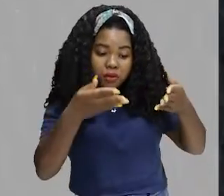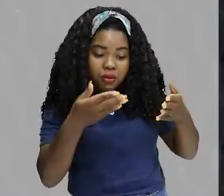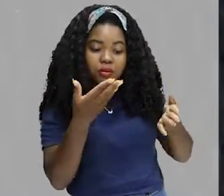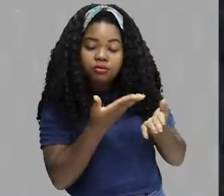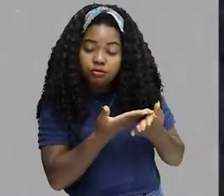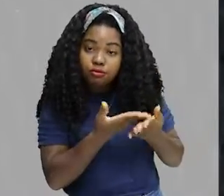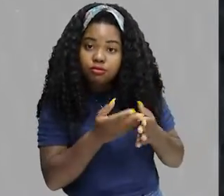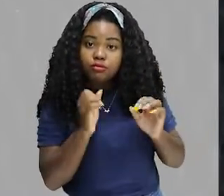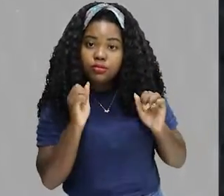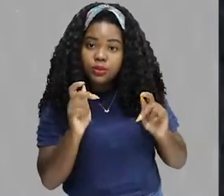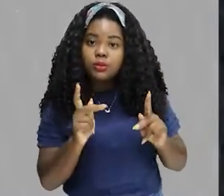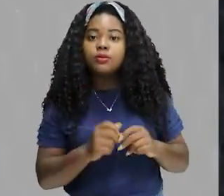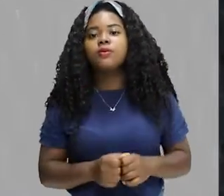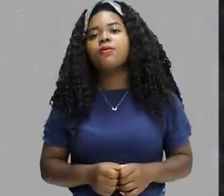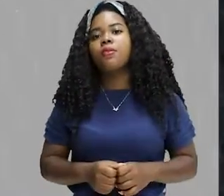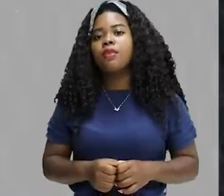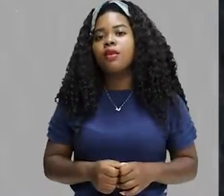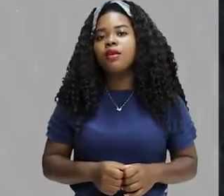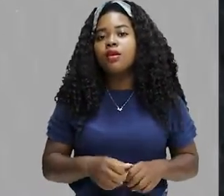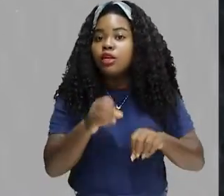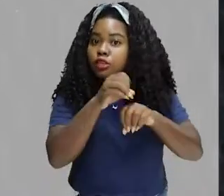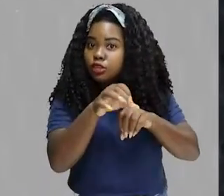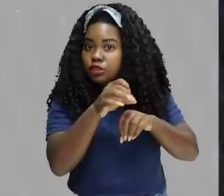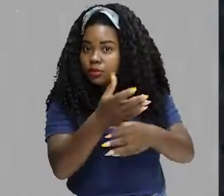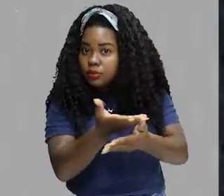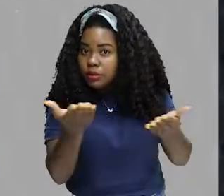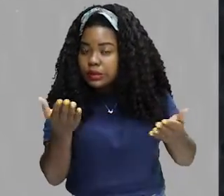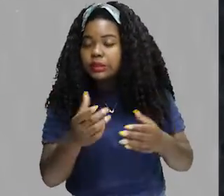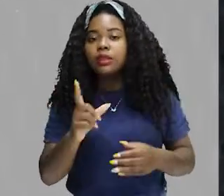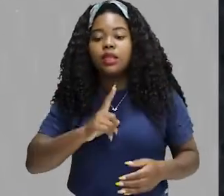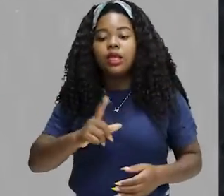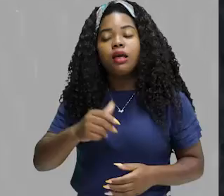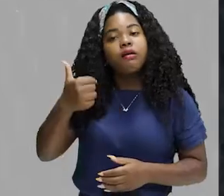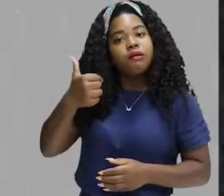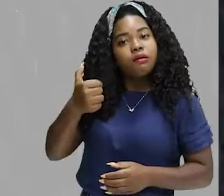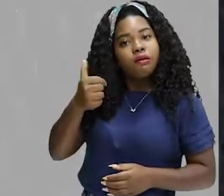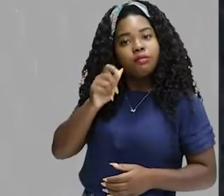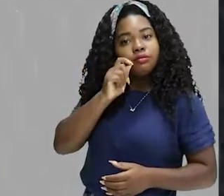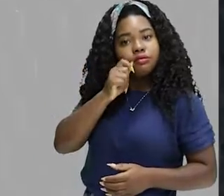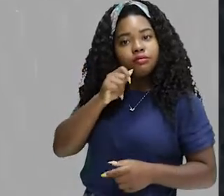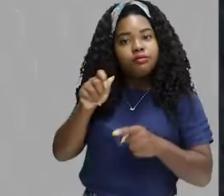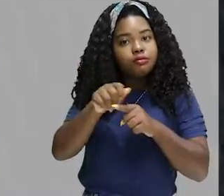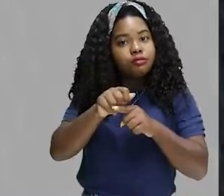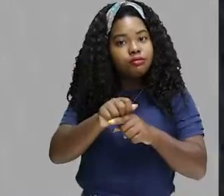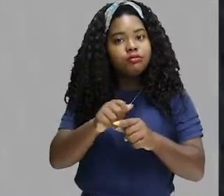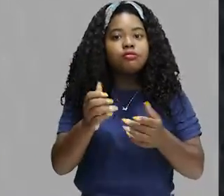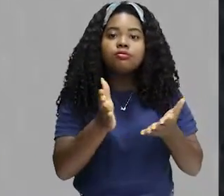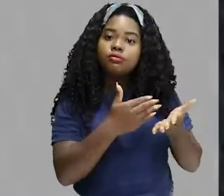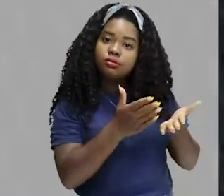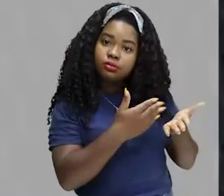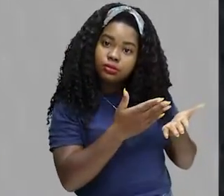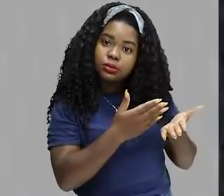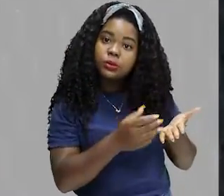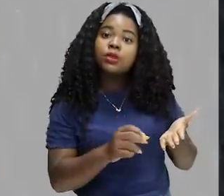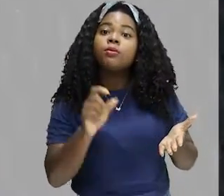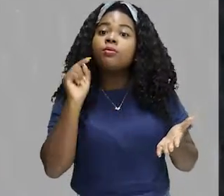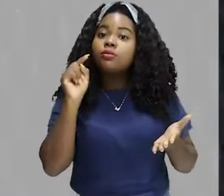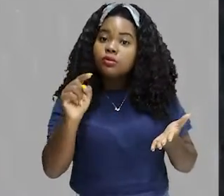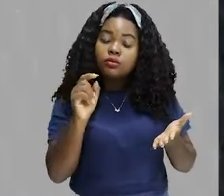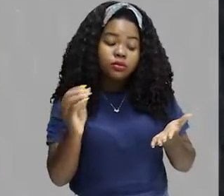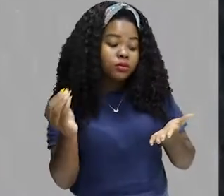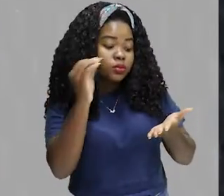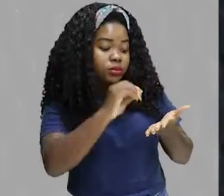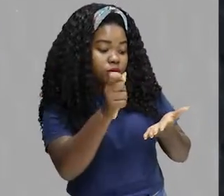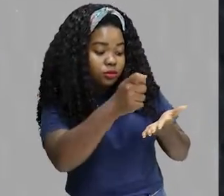ok? Como primeira dica, seu caderno, lápis, caneta, borracha, para você fazer as devidas anotações